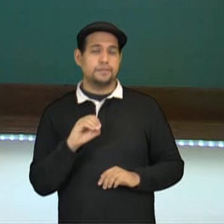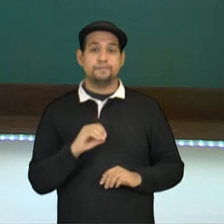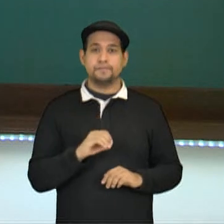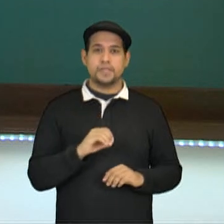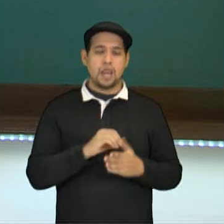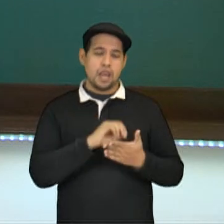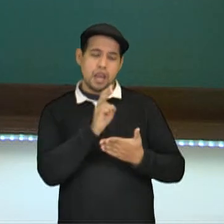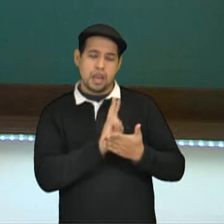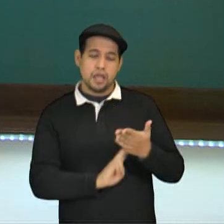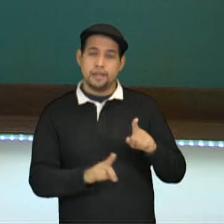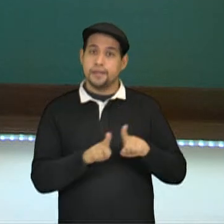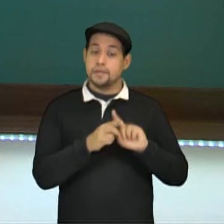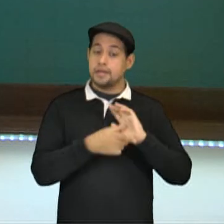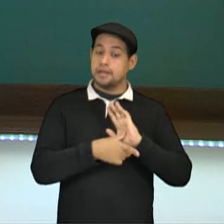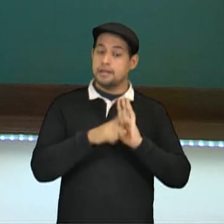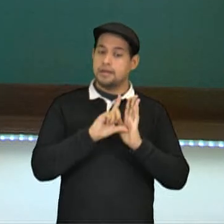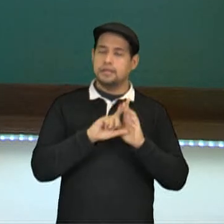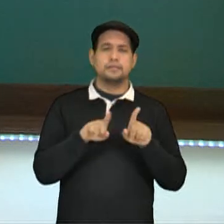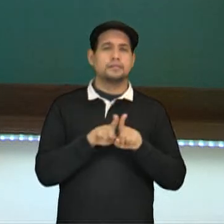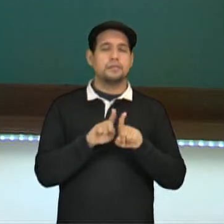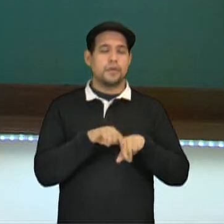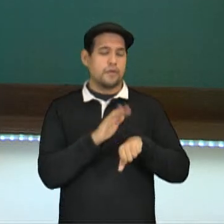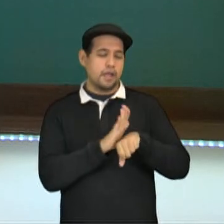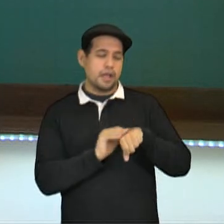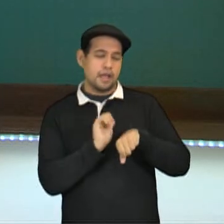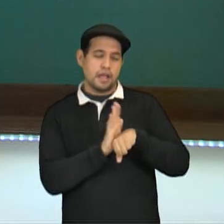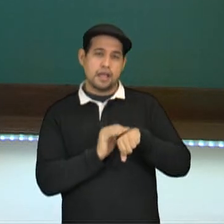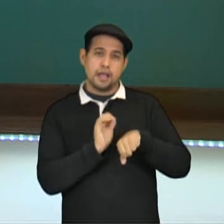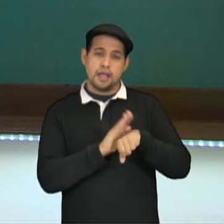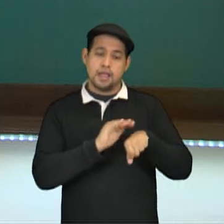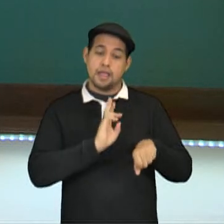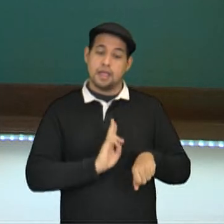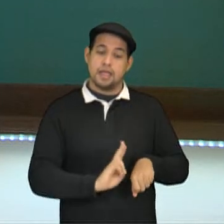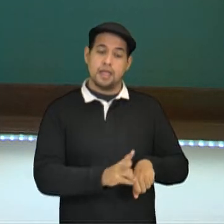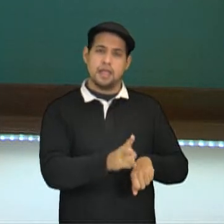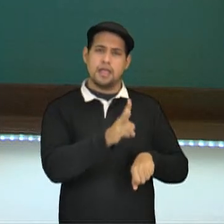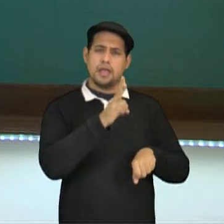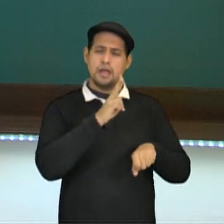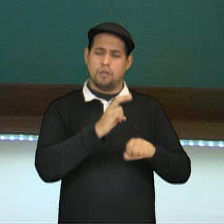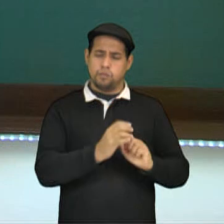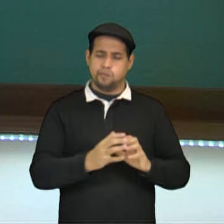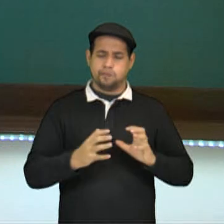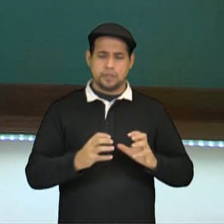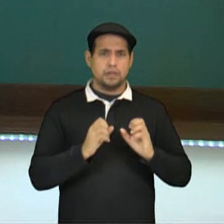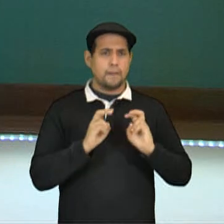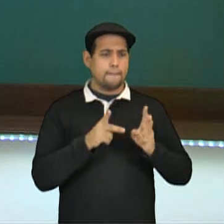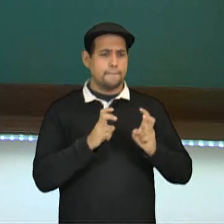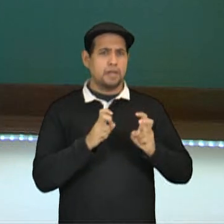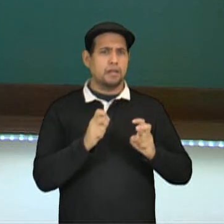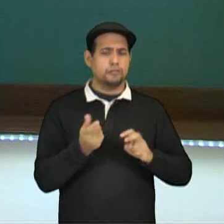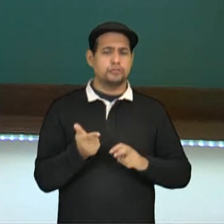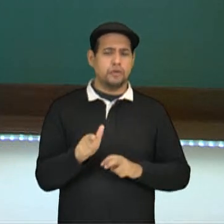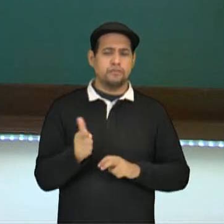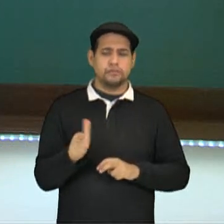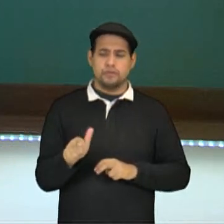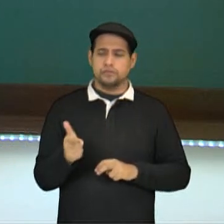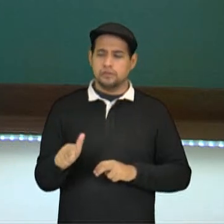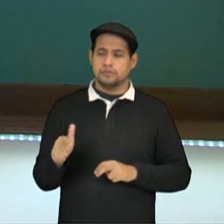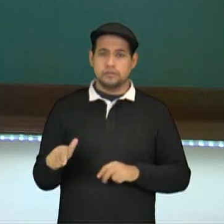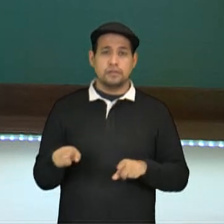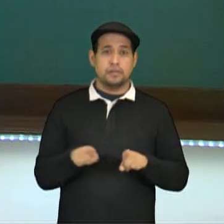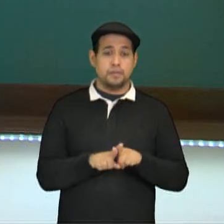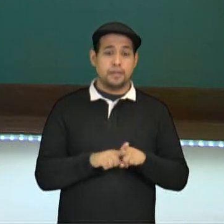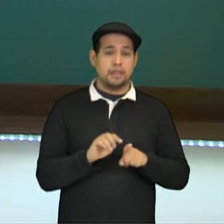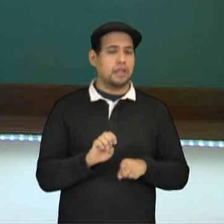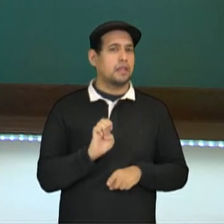Releia o verso, antes e com tal zelo, e sempre e tanto. Podemos perceber a repetição da conjunção